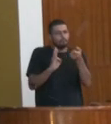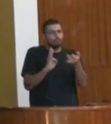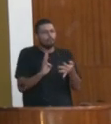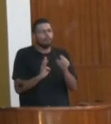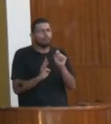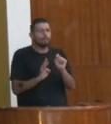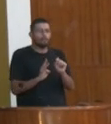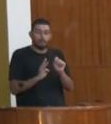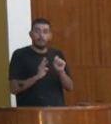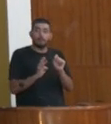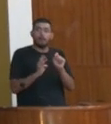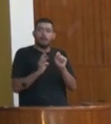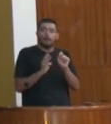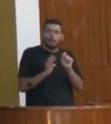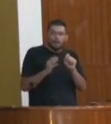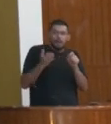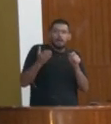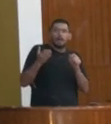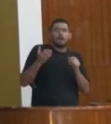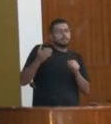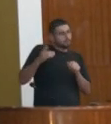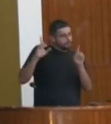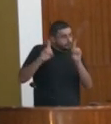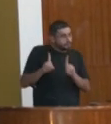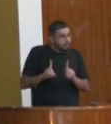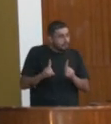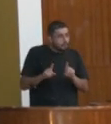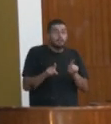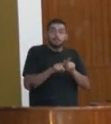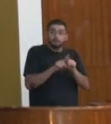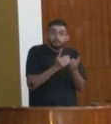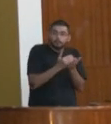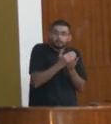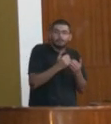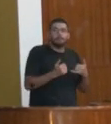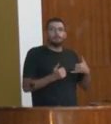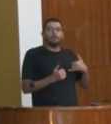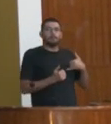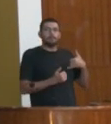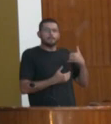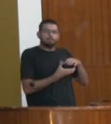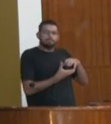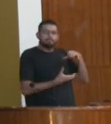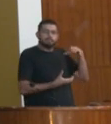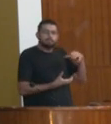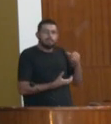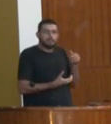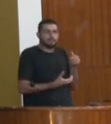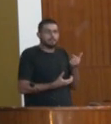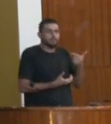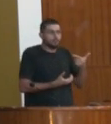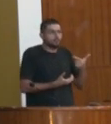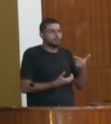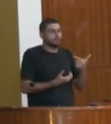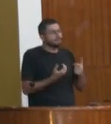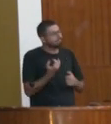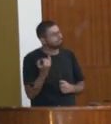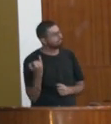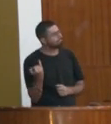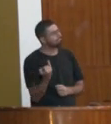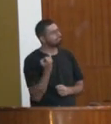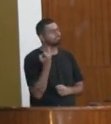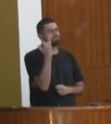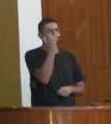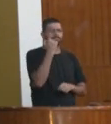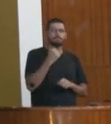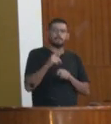a trabalhar com as pessoas idosas também, empregando 62 anos. Isso é muito importante para a